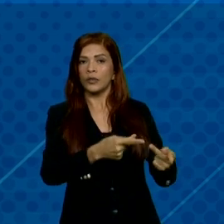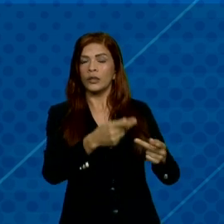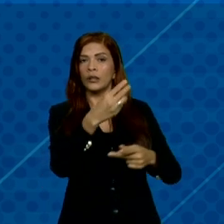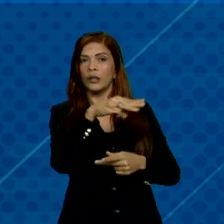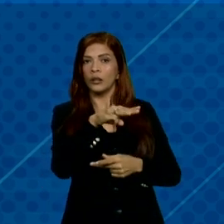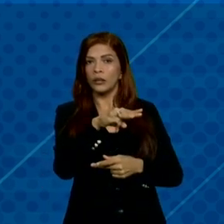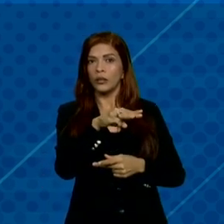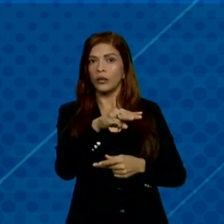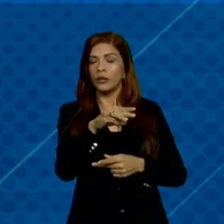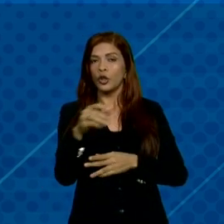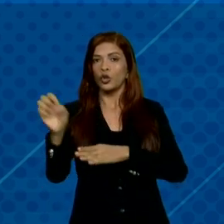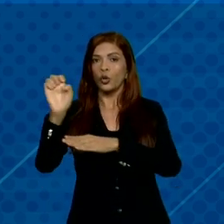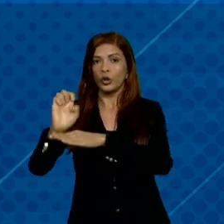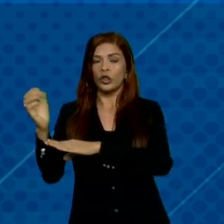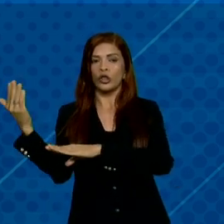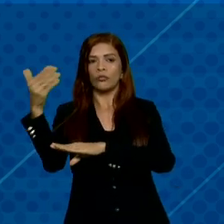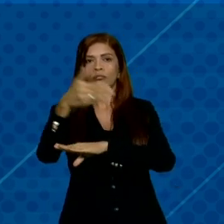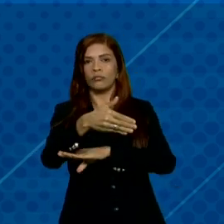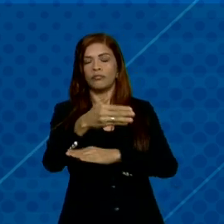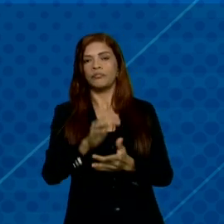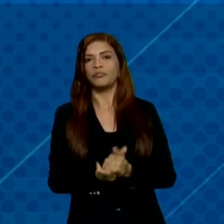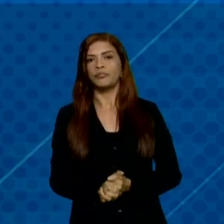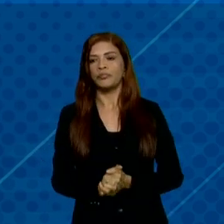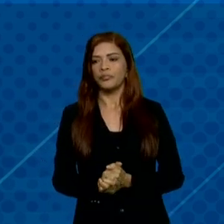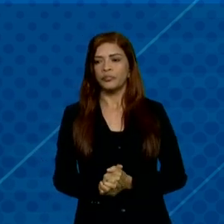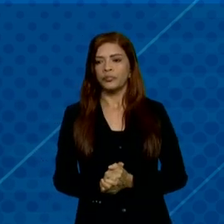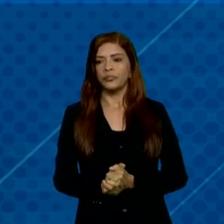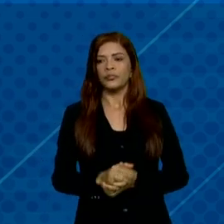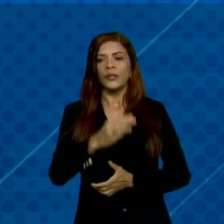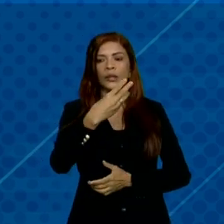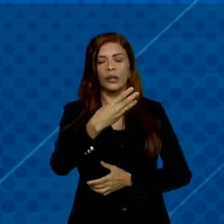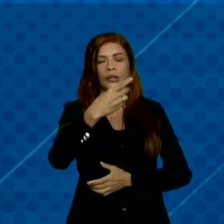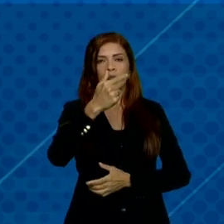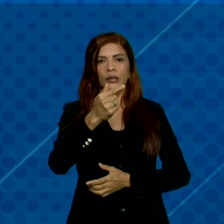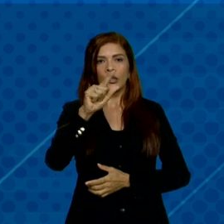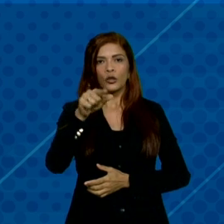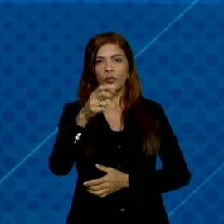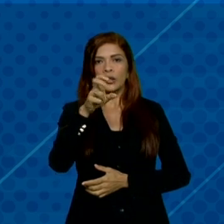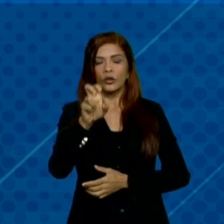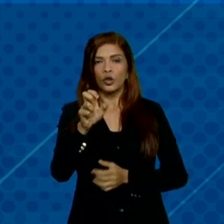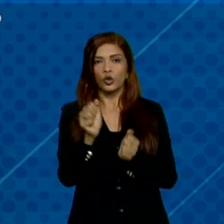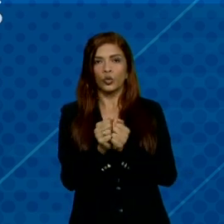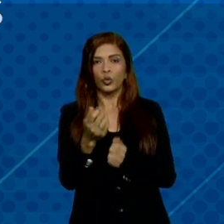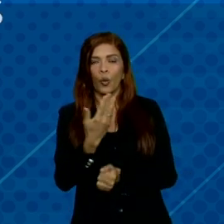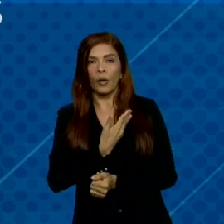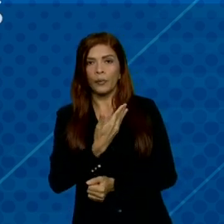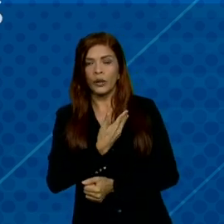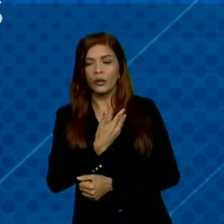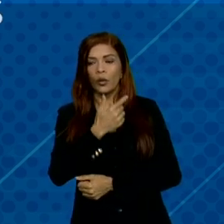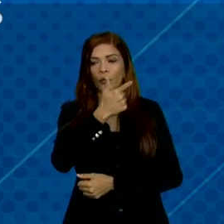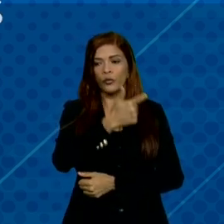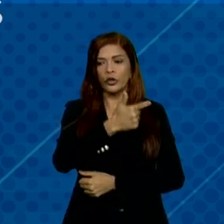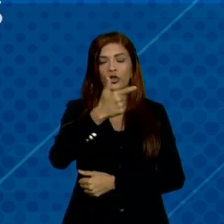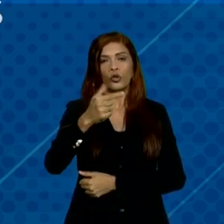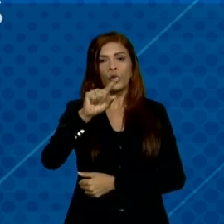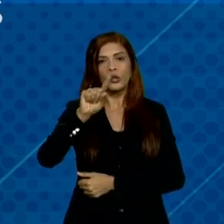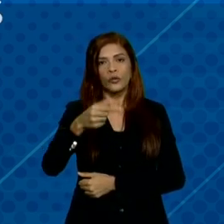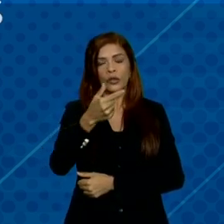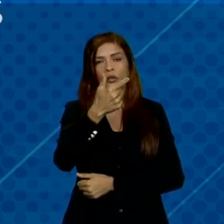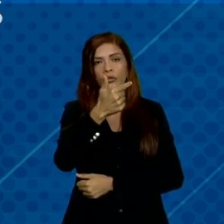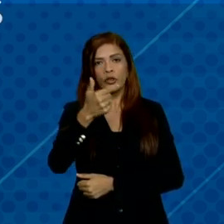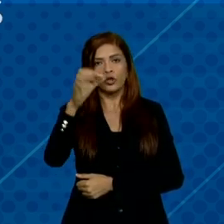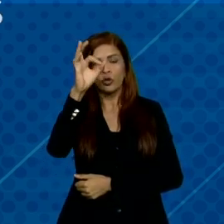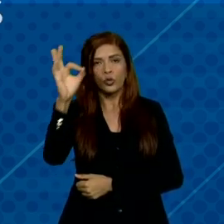outros estados 37,50 está estava acompanhada de amigos 22,22